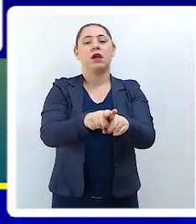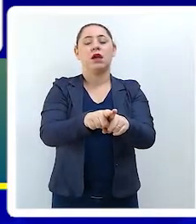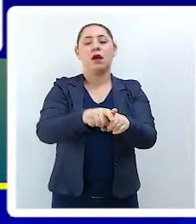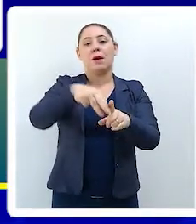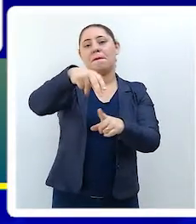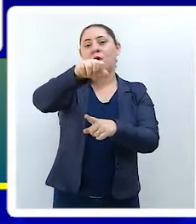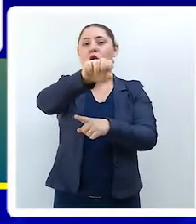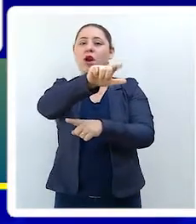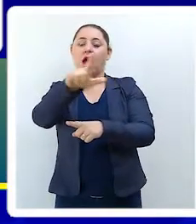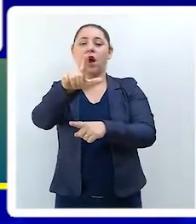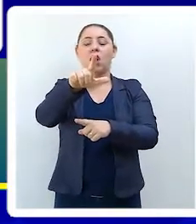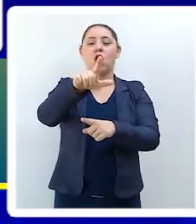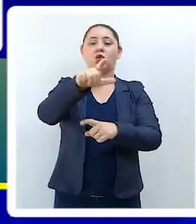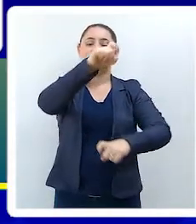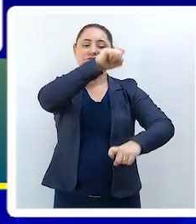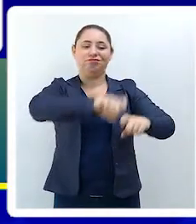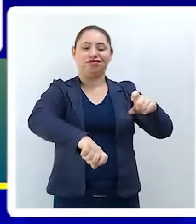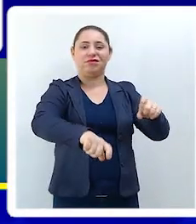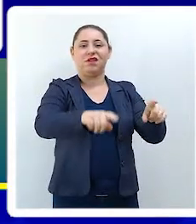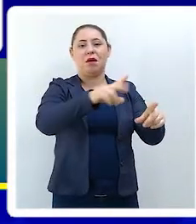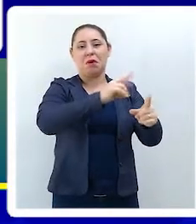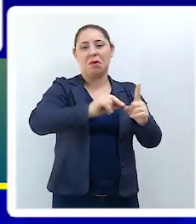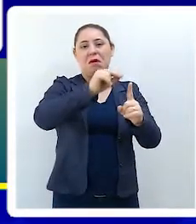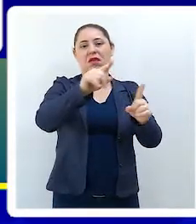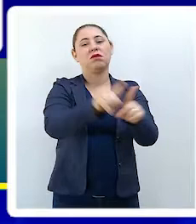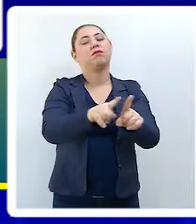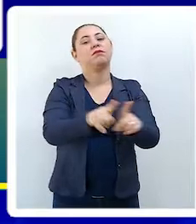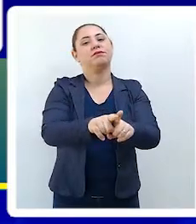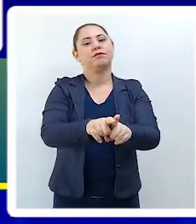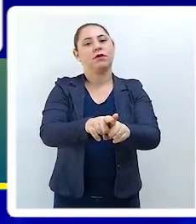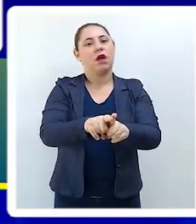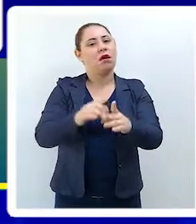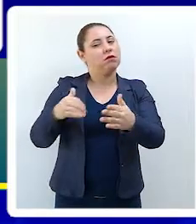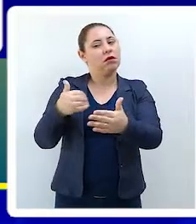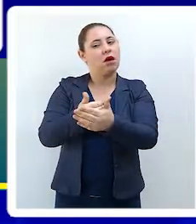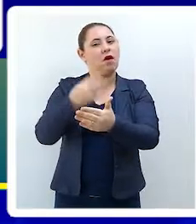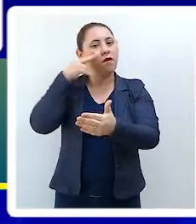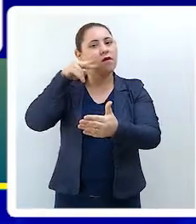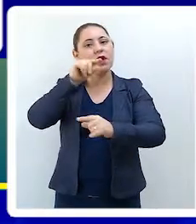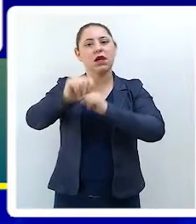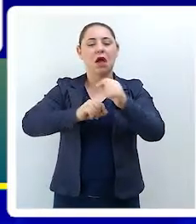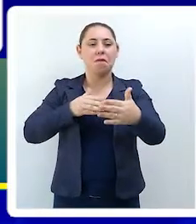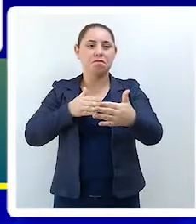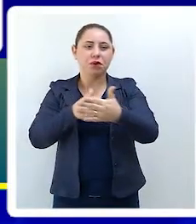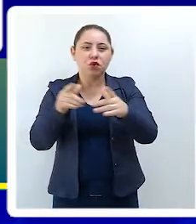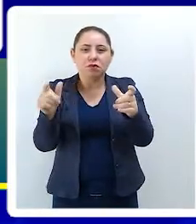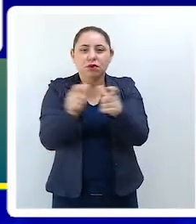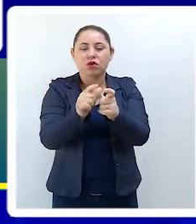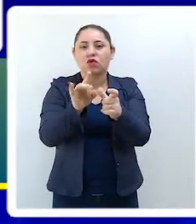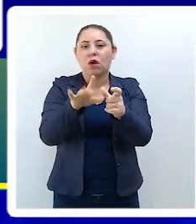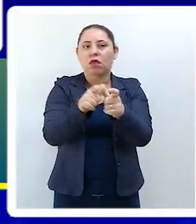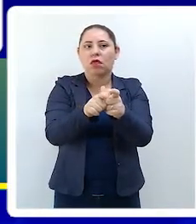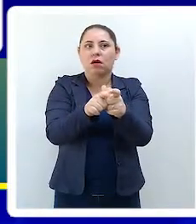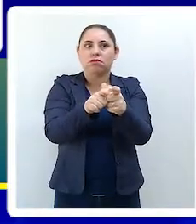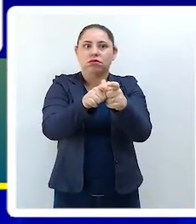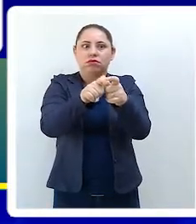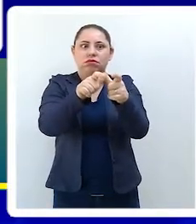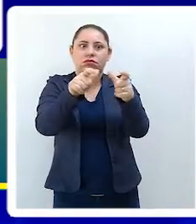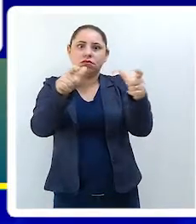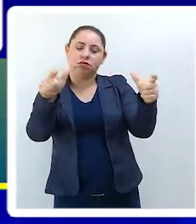assédio moral, um assédio sexual. Então, a partir disso, a gente vê, não é uma coisa restrita, ela